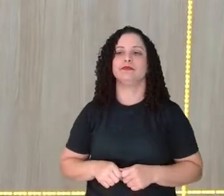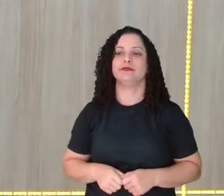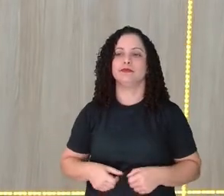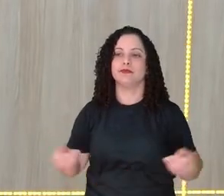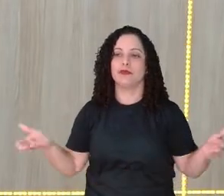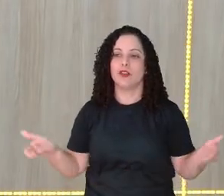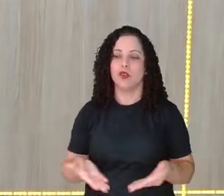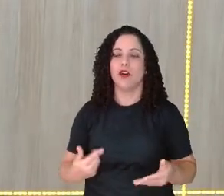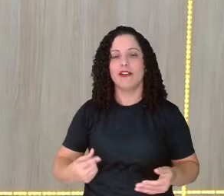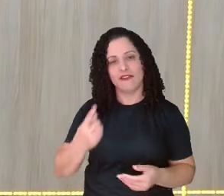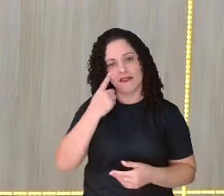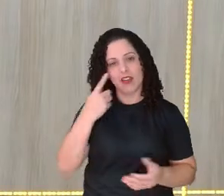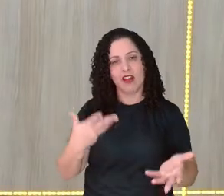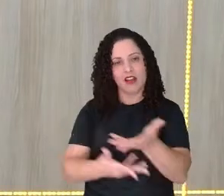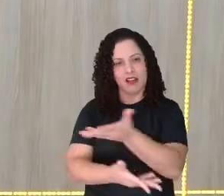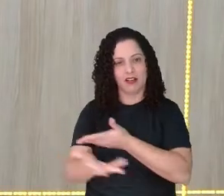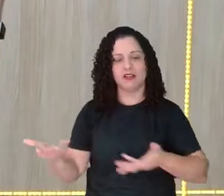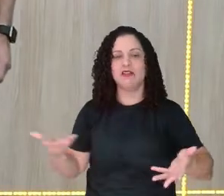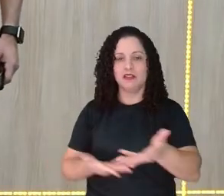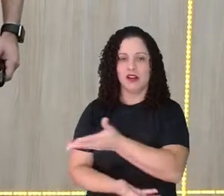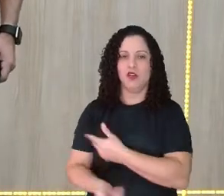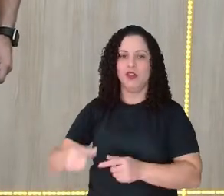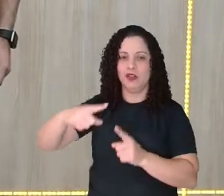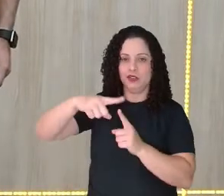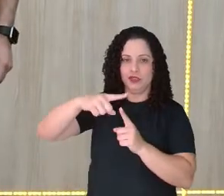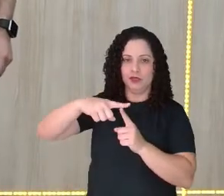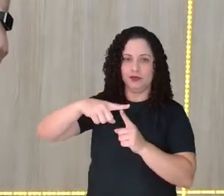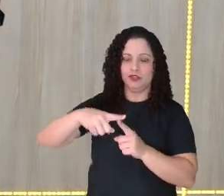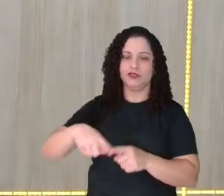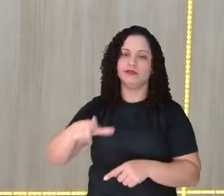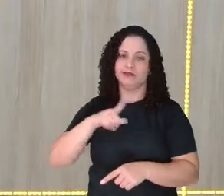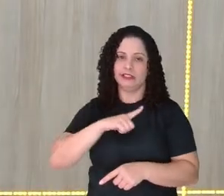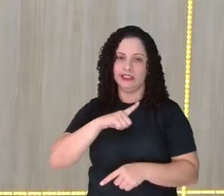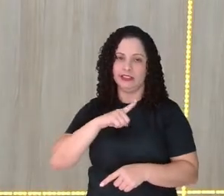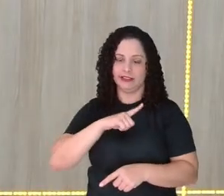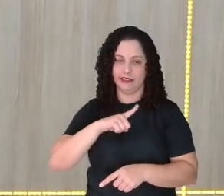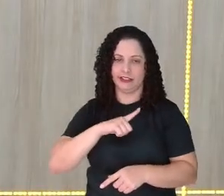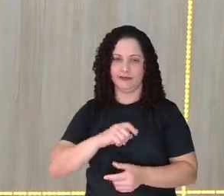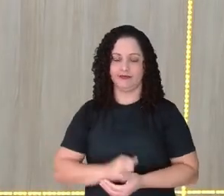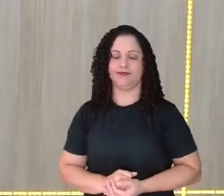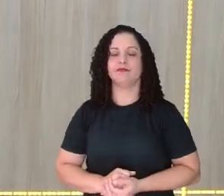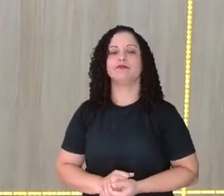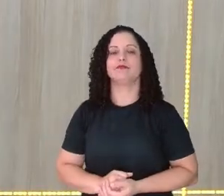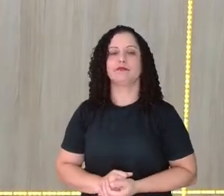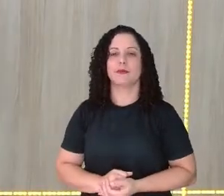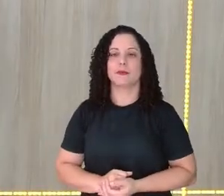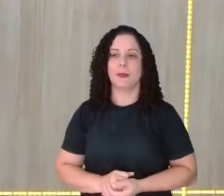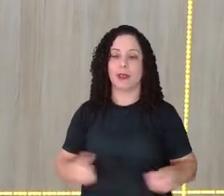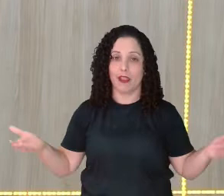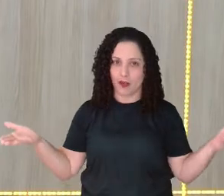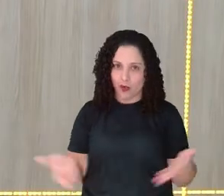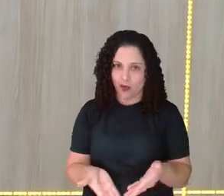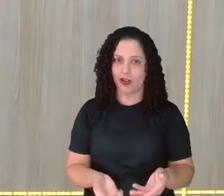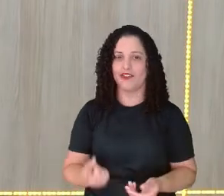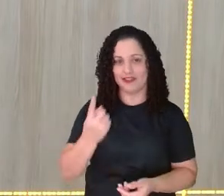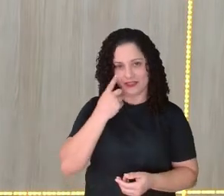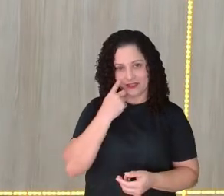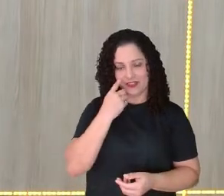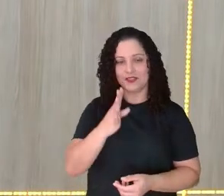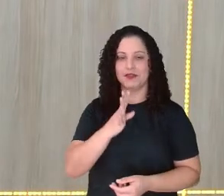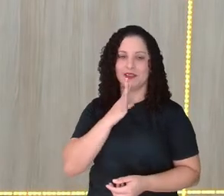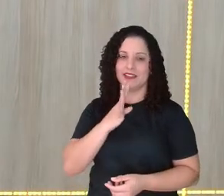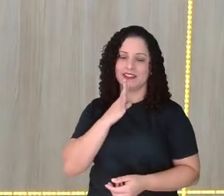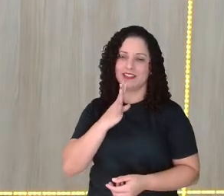aí a relação que existe entre esses lados e entre esses ângulos também agora, tá bom? Falando aí